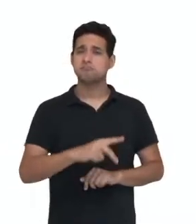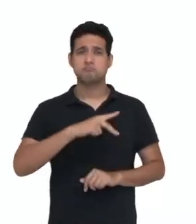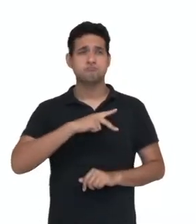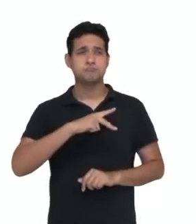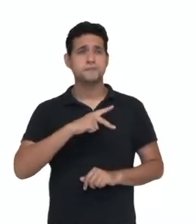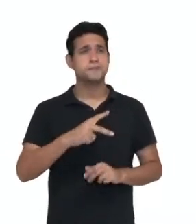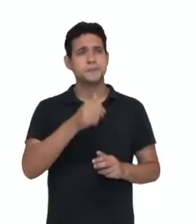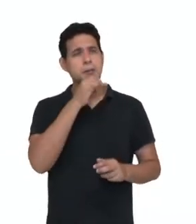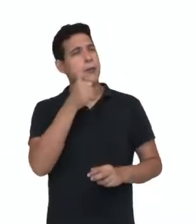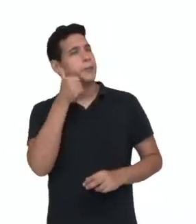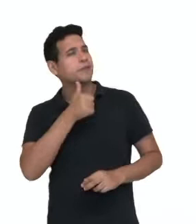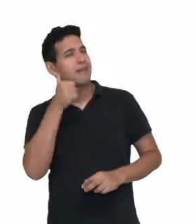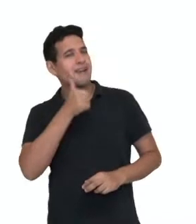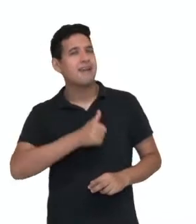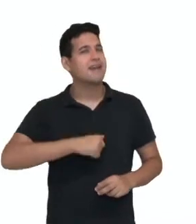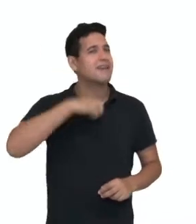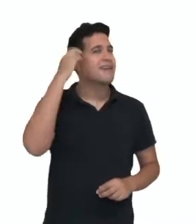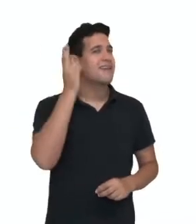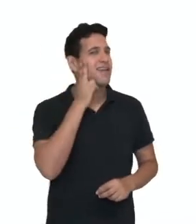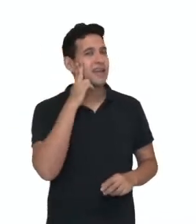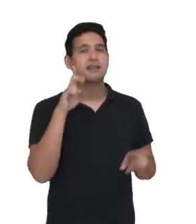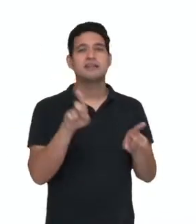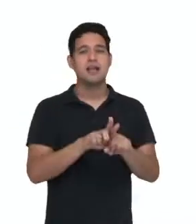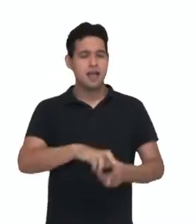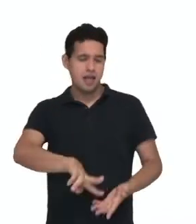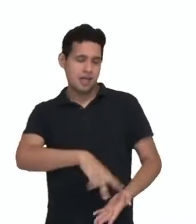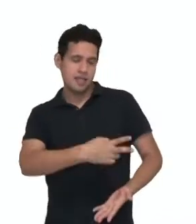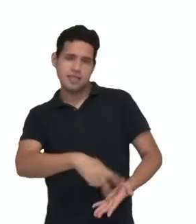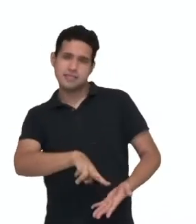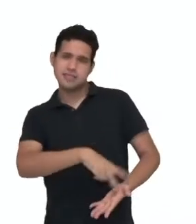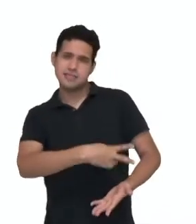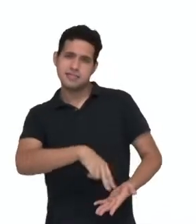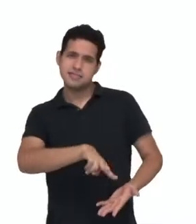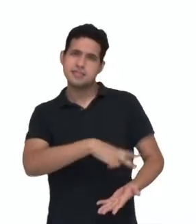as mulheres negras, a dança,